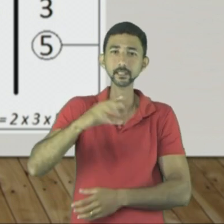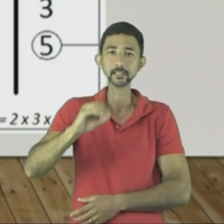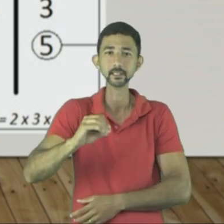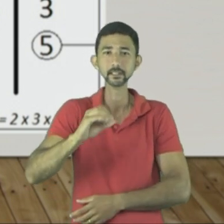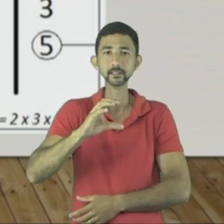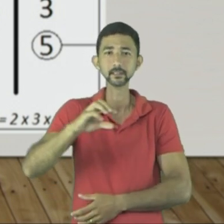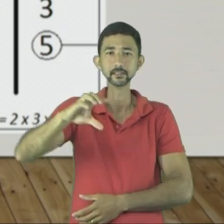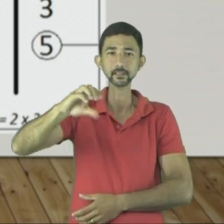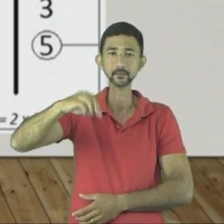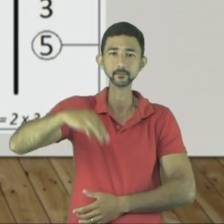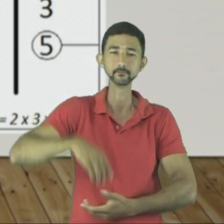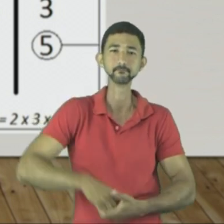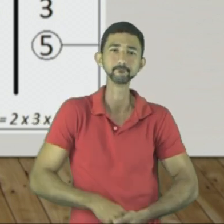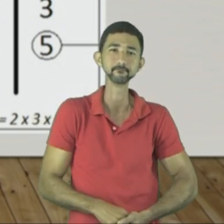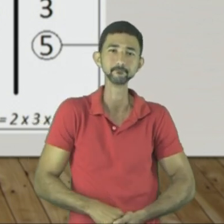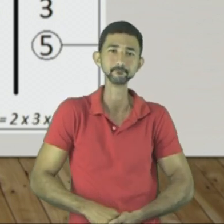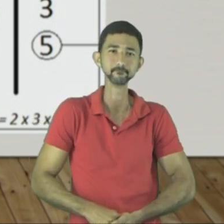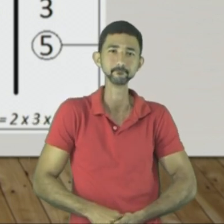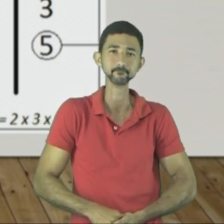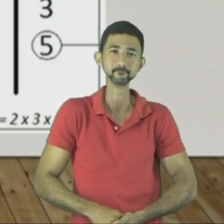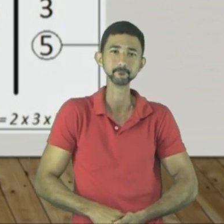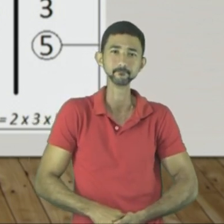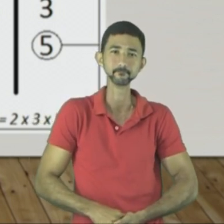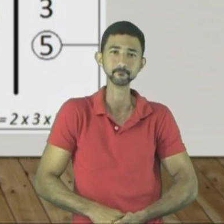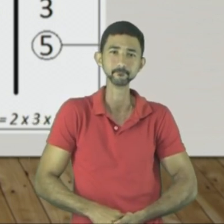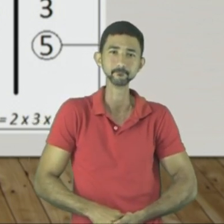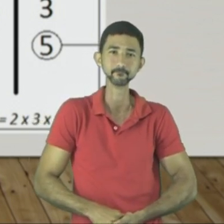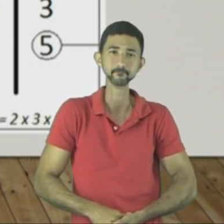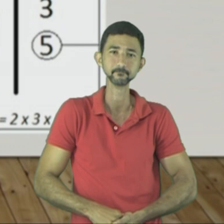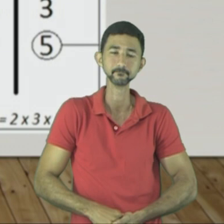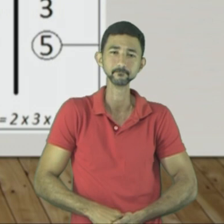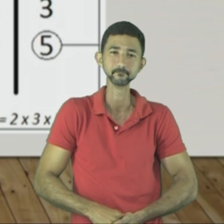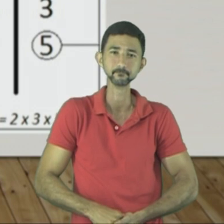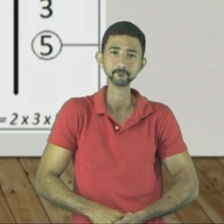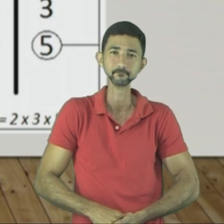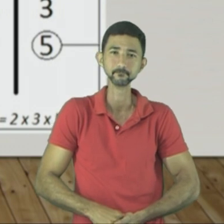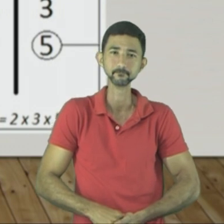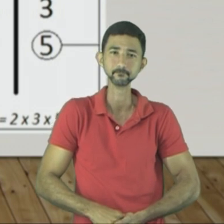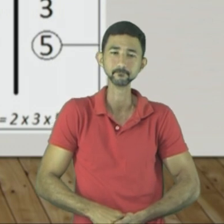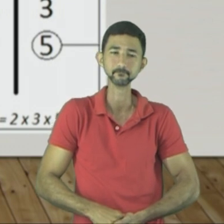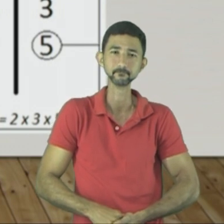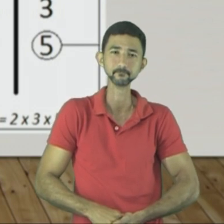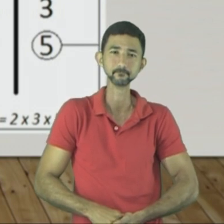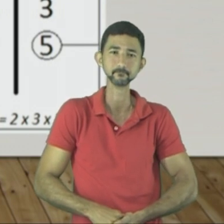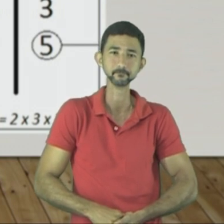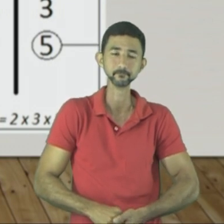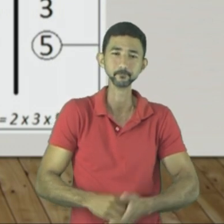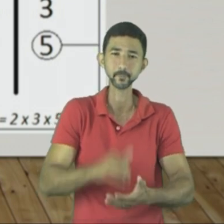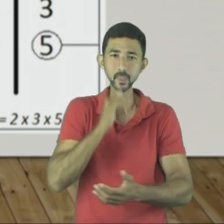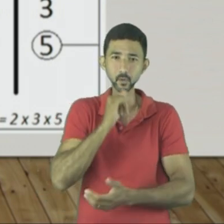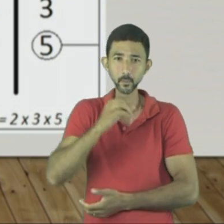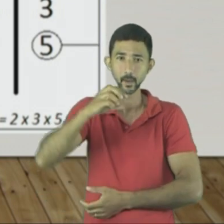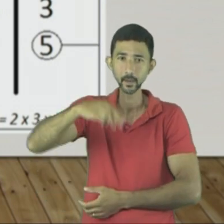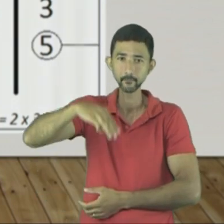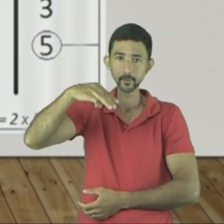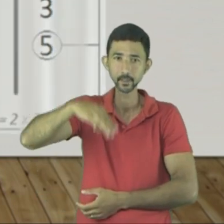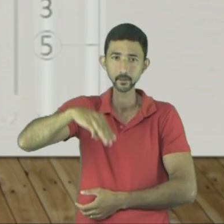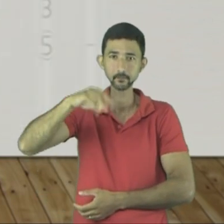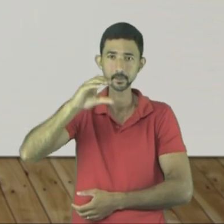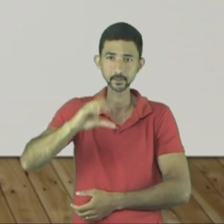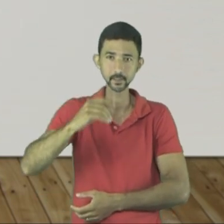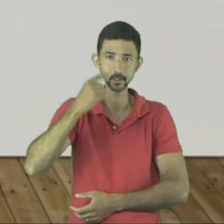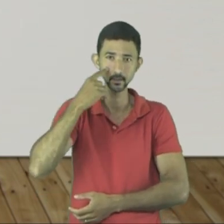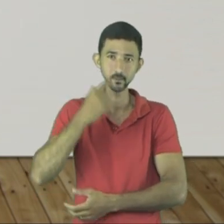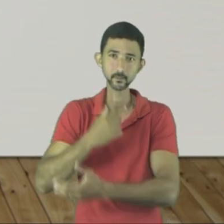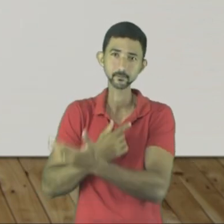Beleza? E agora nós vamos para o mínimo múltiplo comum. Tá? Esse é o máximo divisor comum.